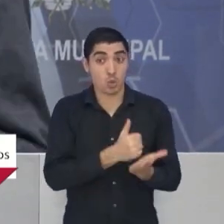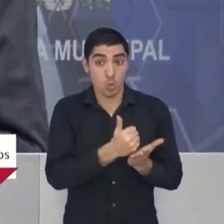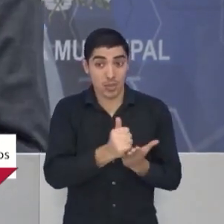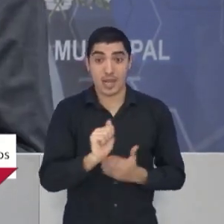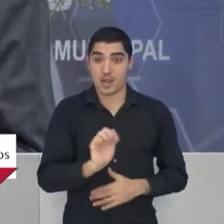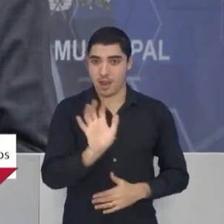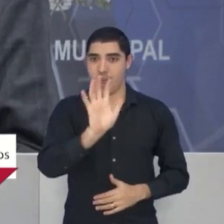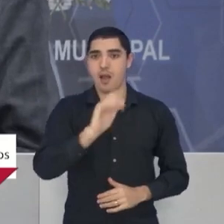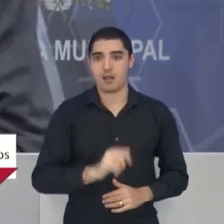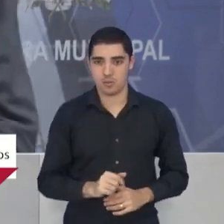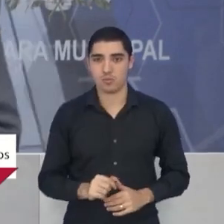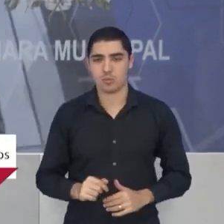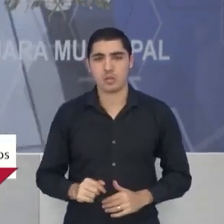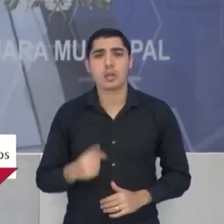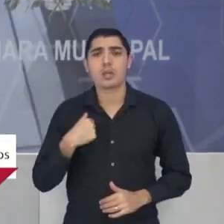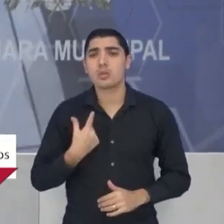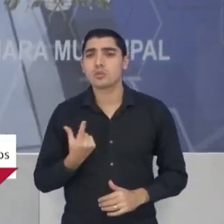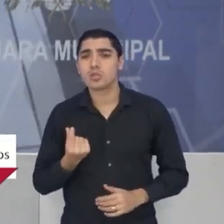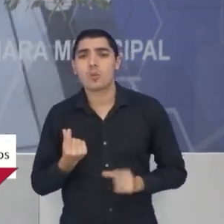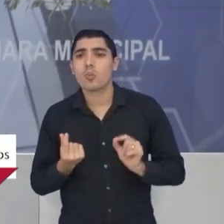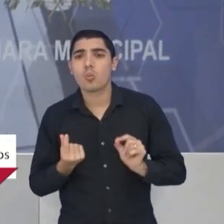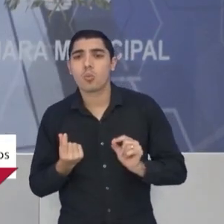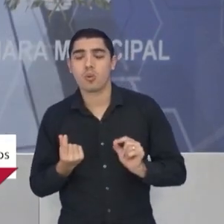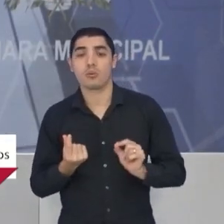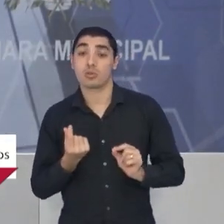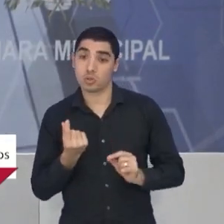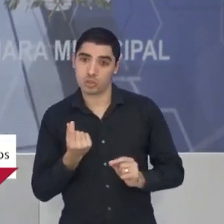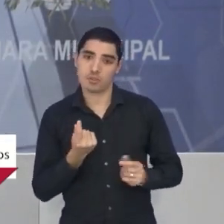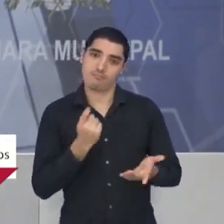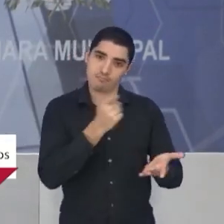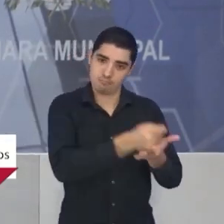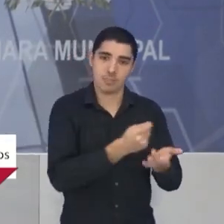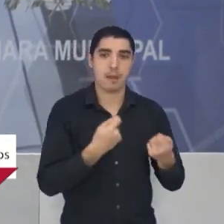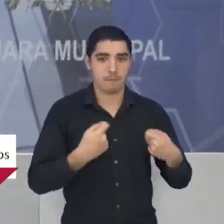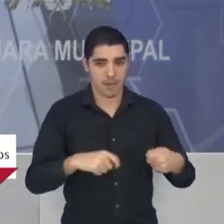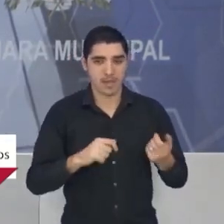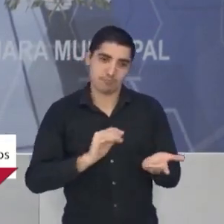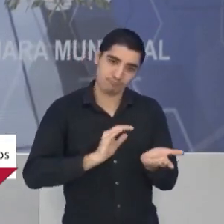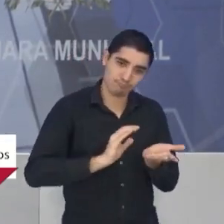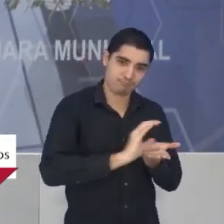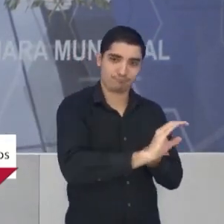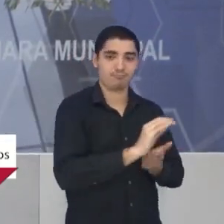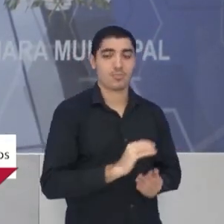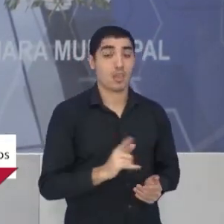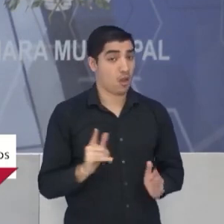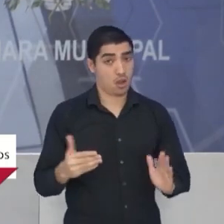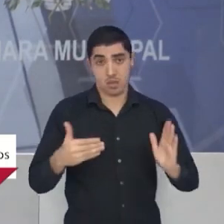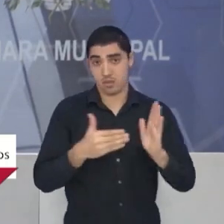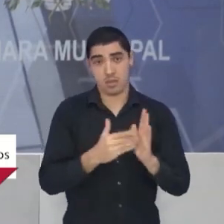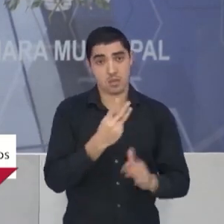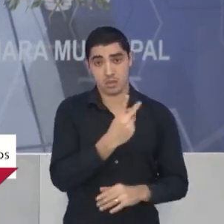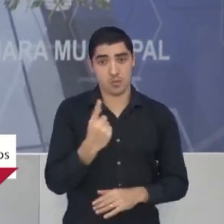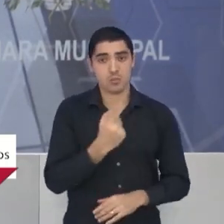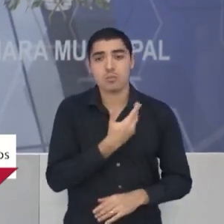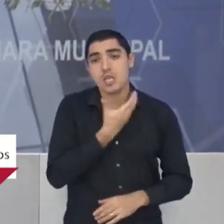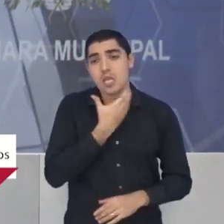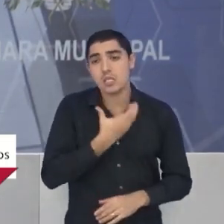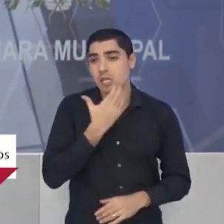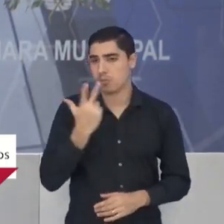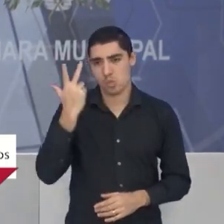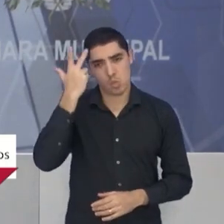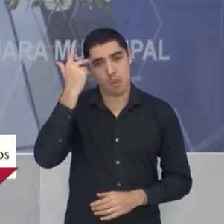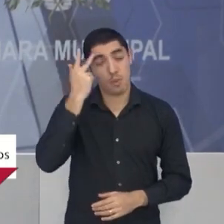que dinheiro que você tem que ter você tem que ter o dinheiro para pagar naquele período até 31 de dezembro pronto é a sua